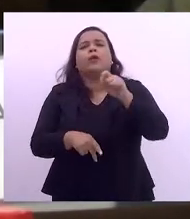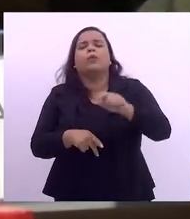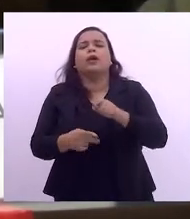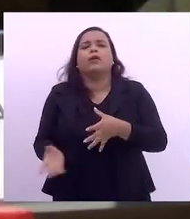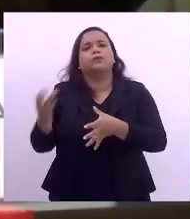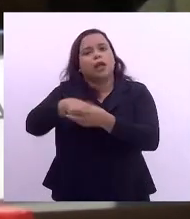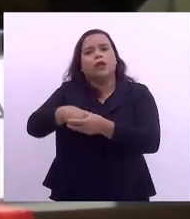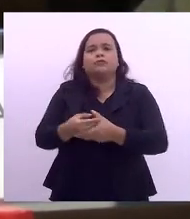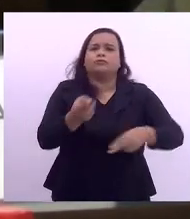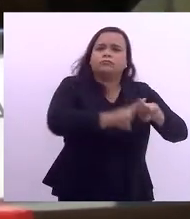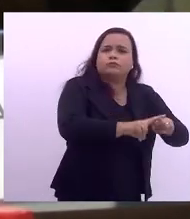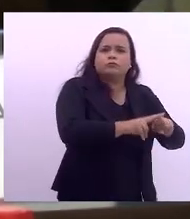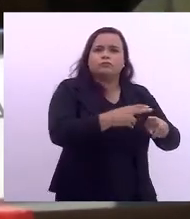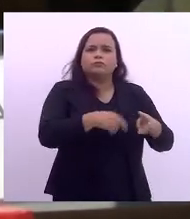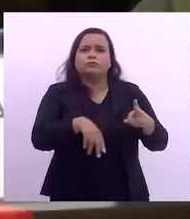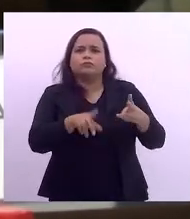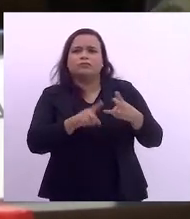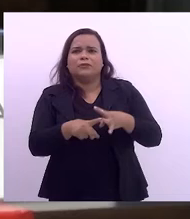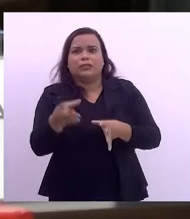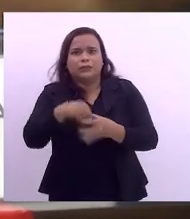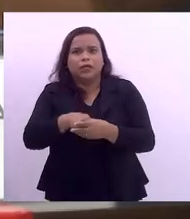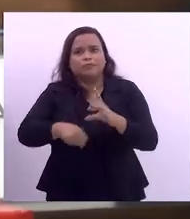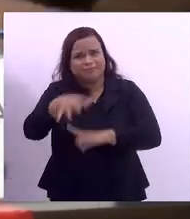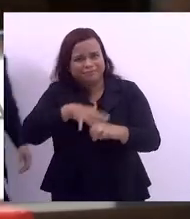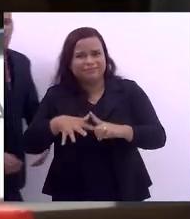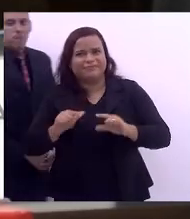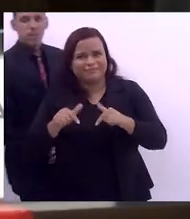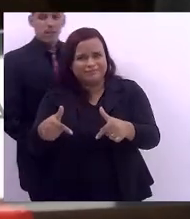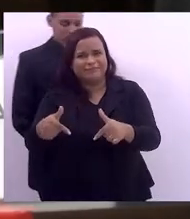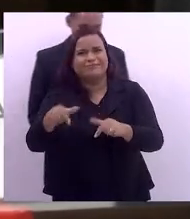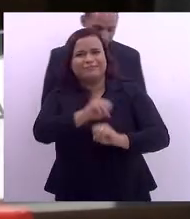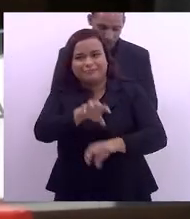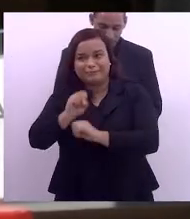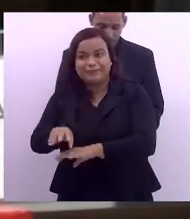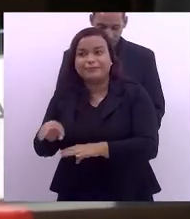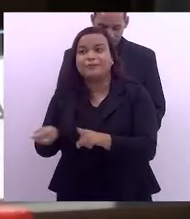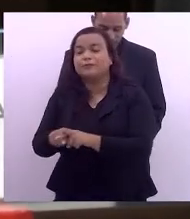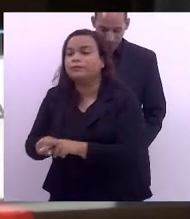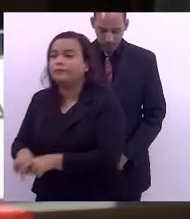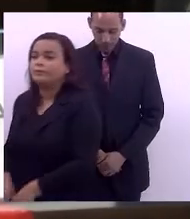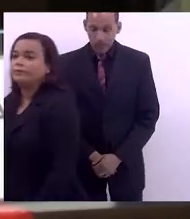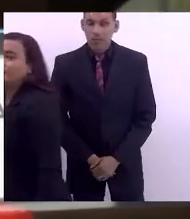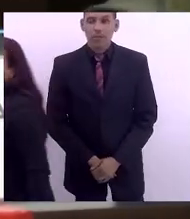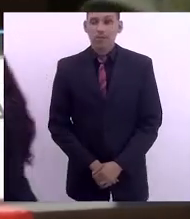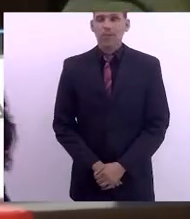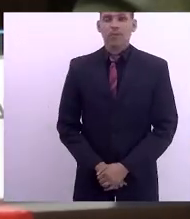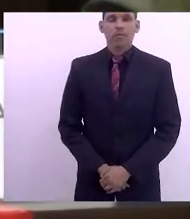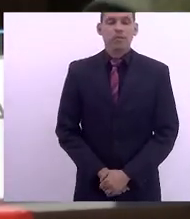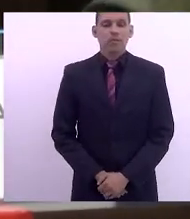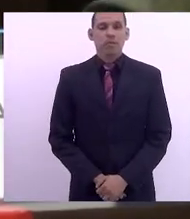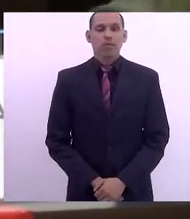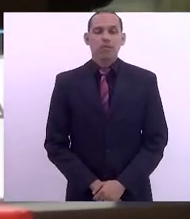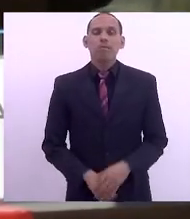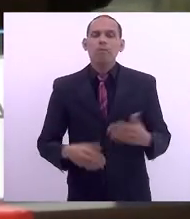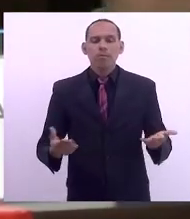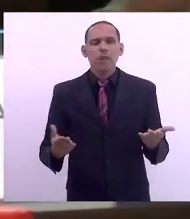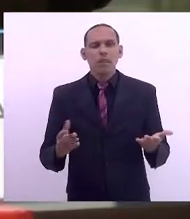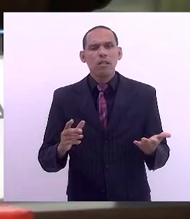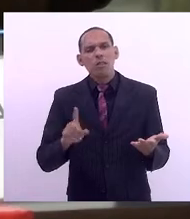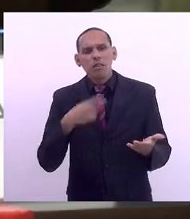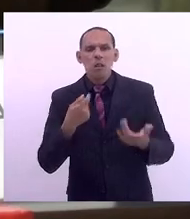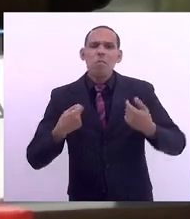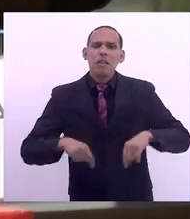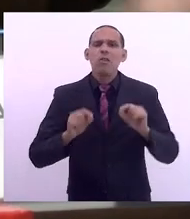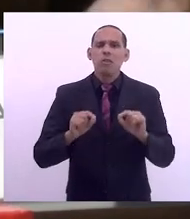dos presídios, dentro das unidades de medida socioeducativa e dentro dos cemitérios. Então, vamos botar esses que